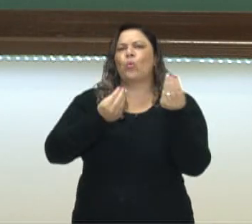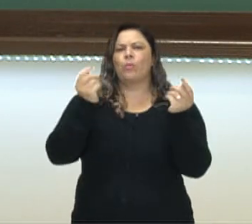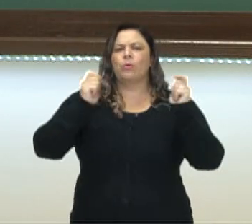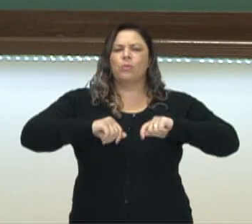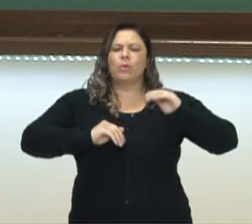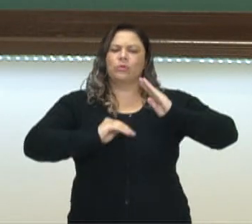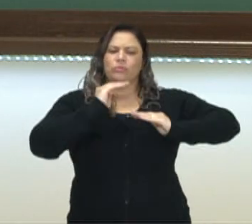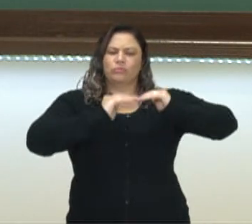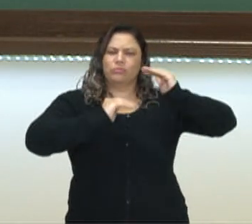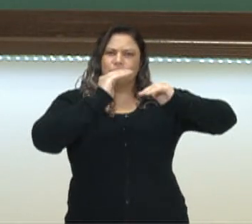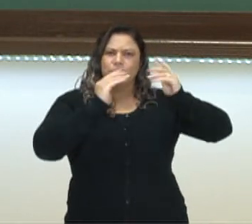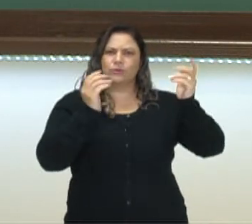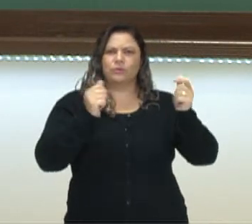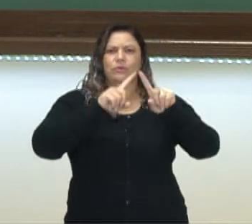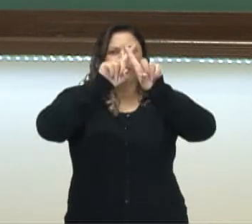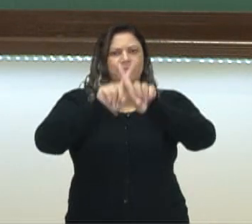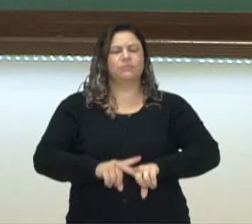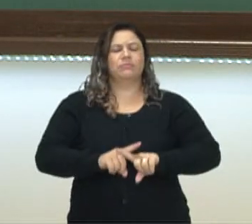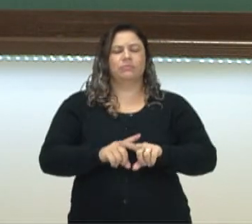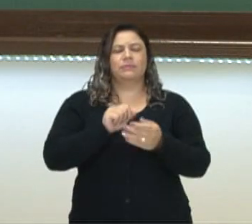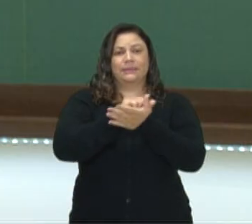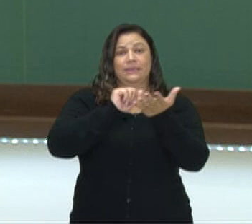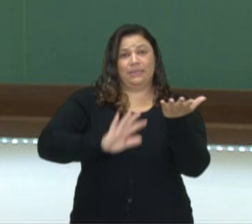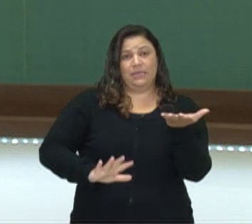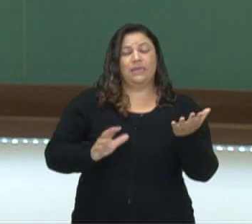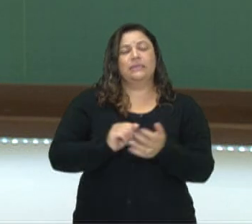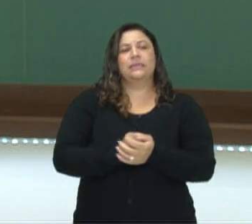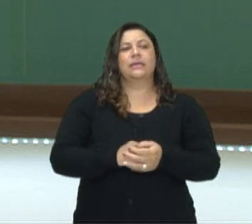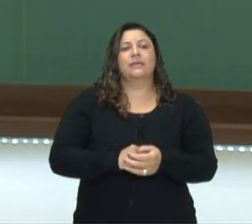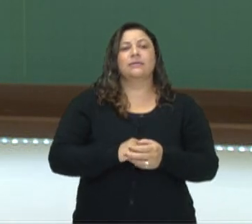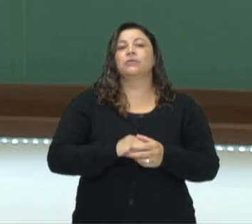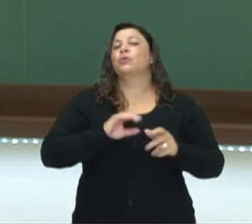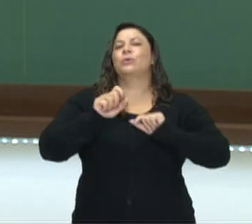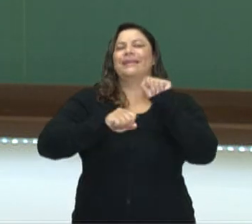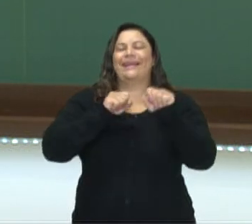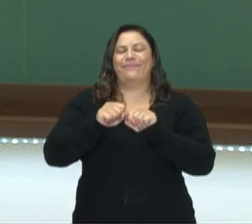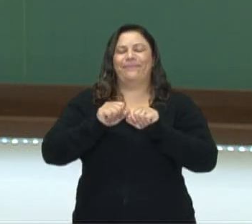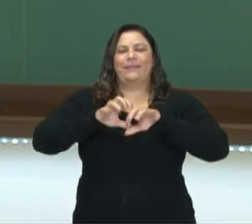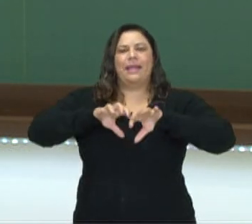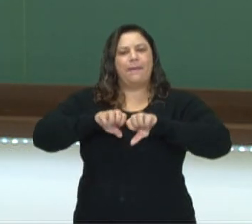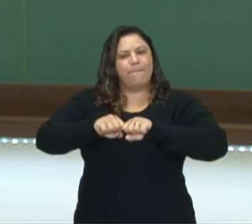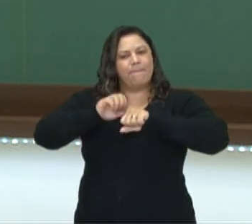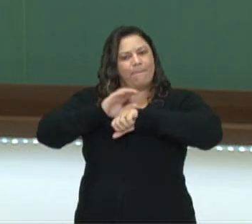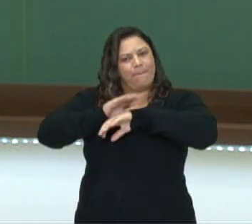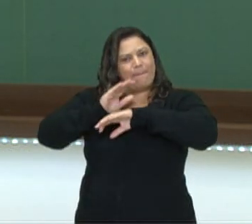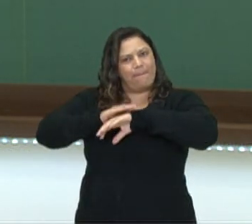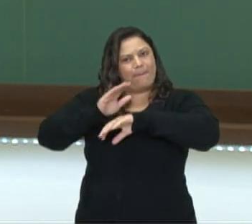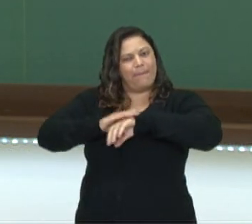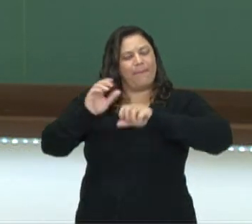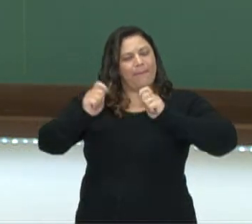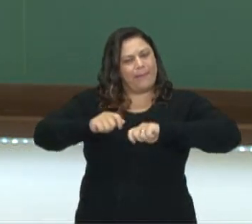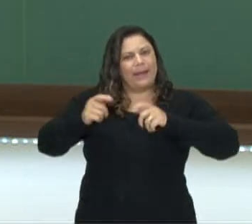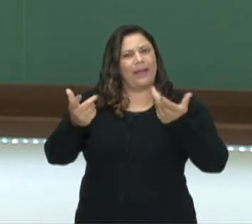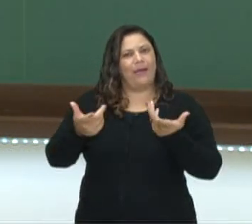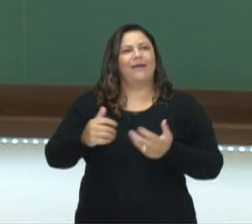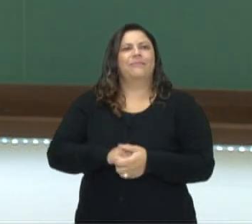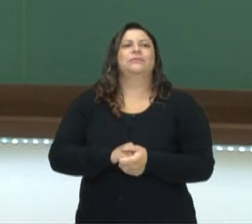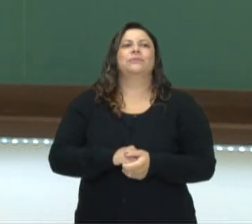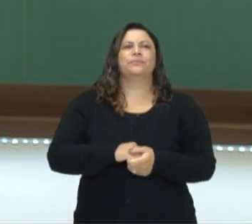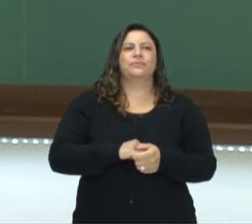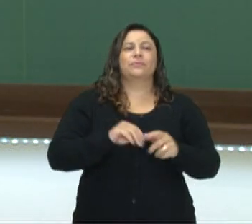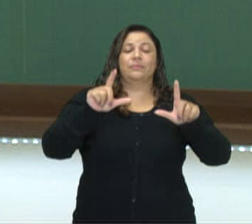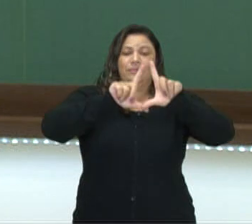a tabuada, a gente vai fazer uma atividade chamada atividade mão na massa. Essa tabela, ela é conhecida como